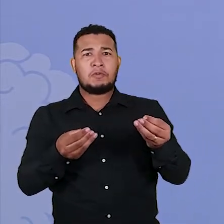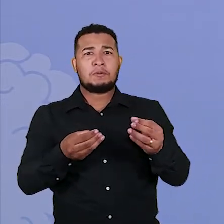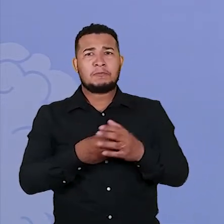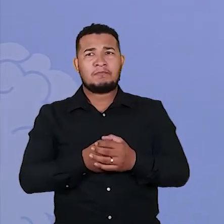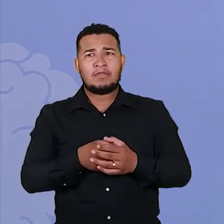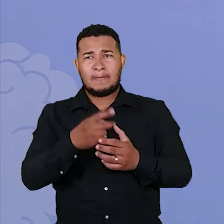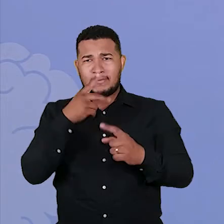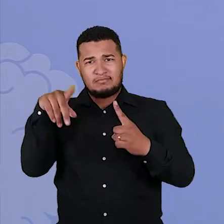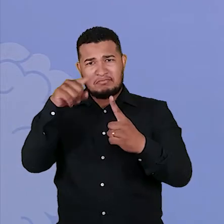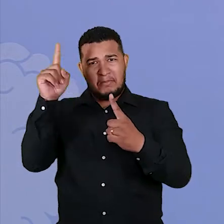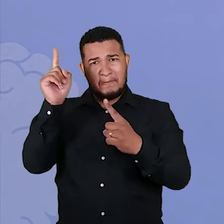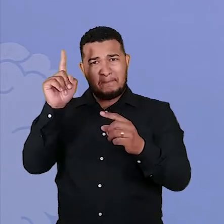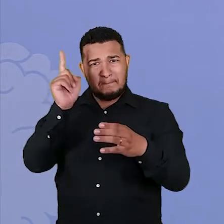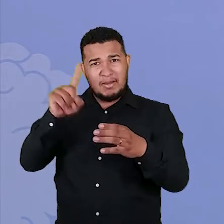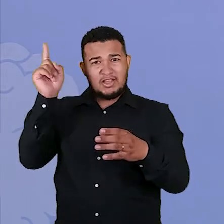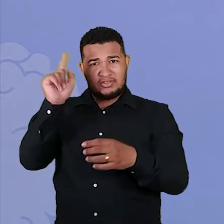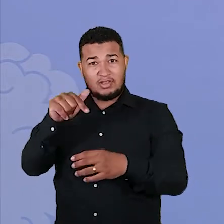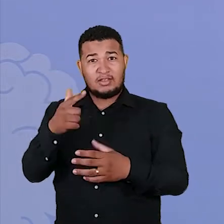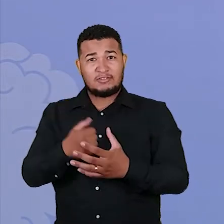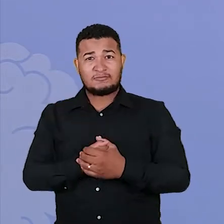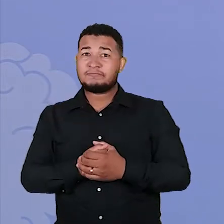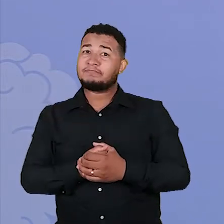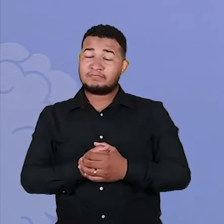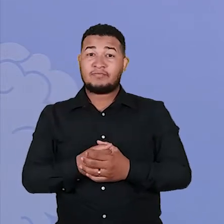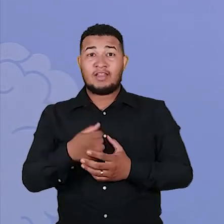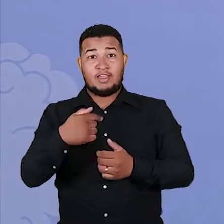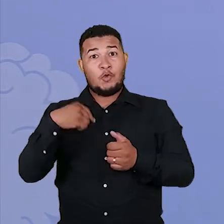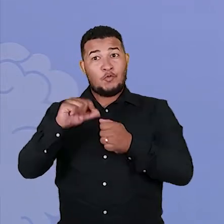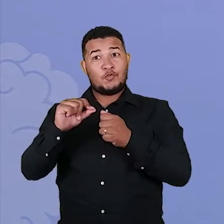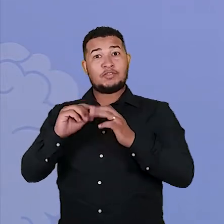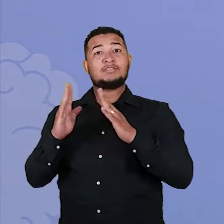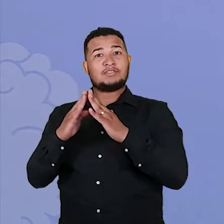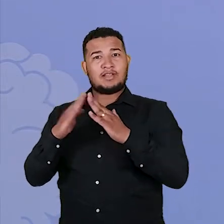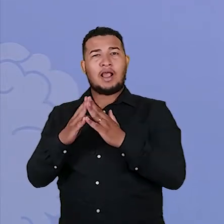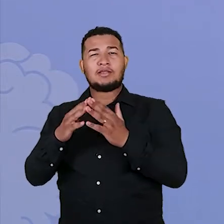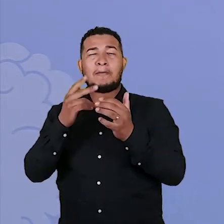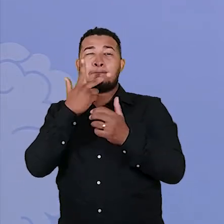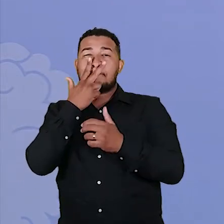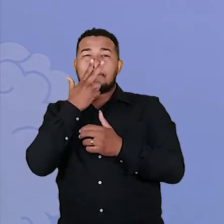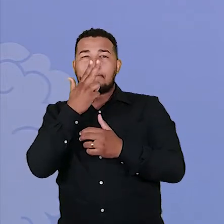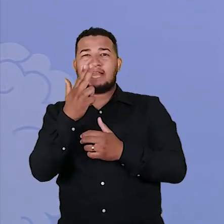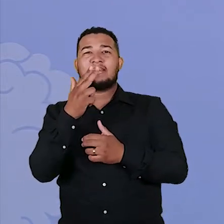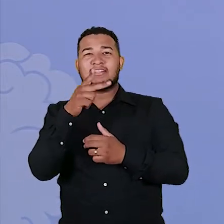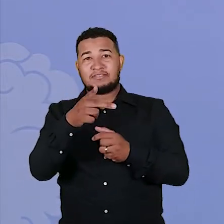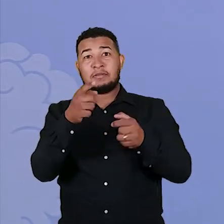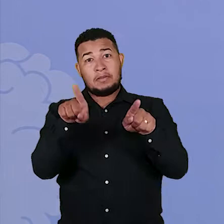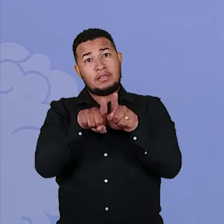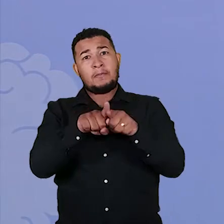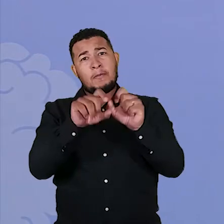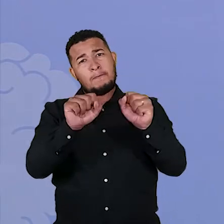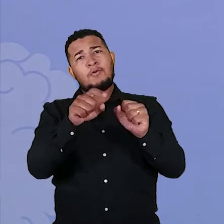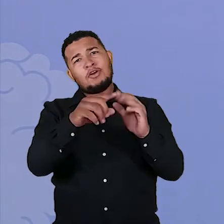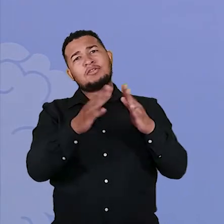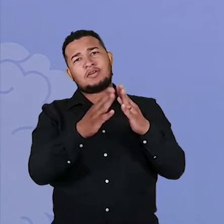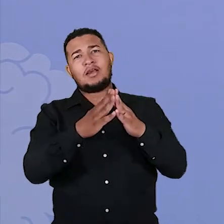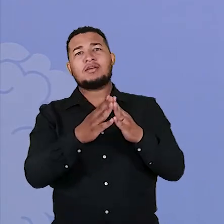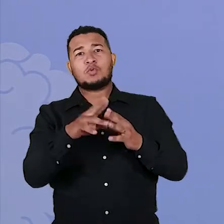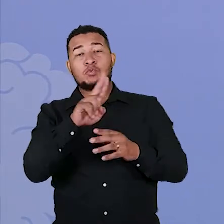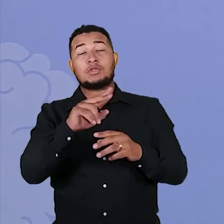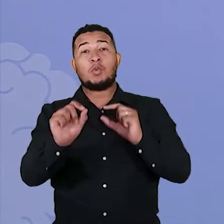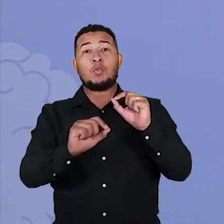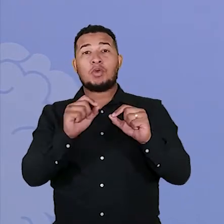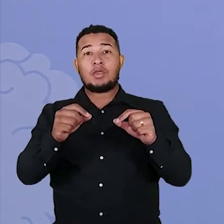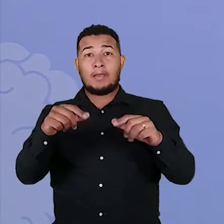Isso realmente é mágica? Eu fiz em casa uma simulação disso aí que vocês também podem fazer com